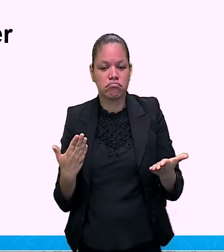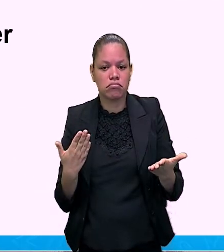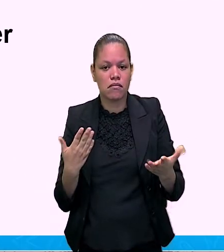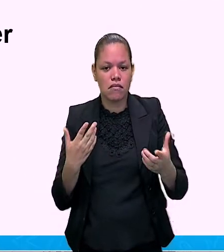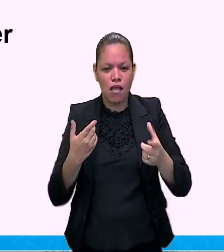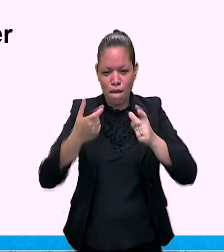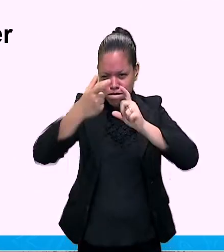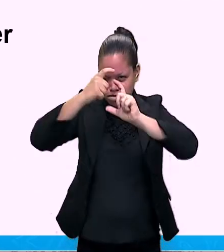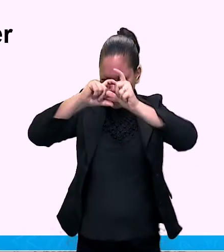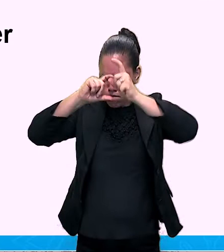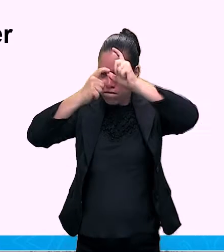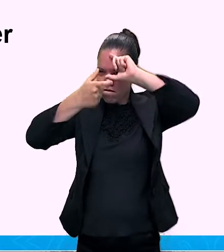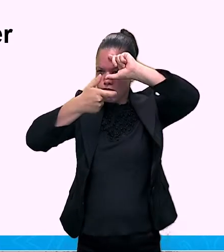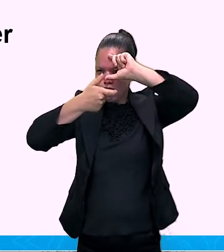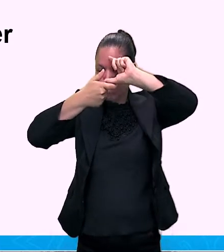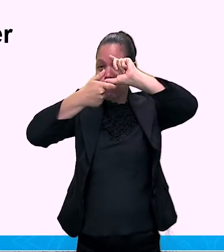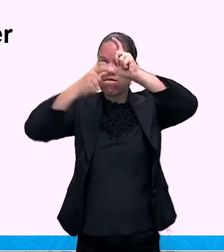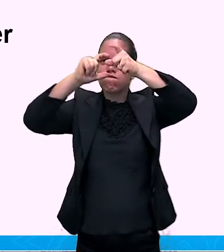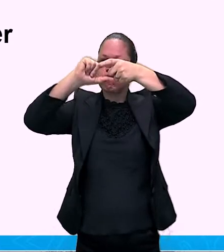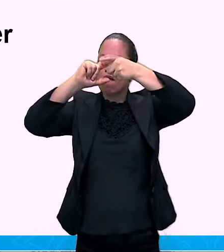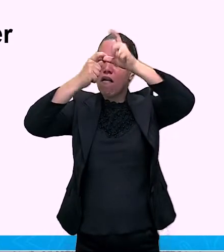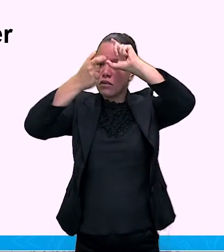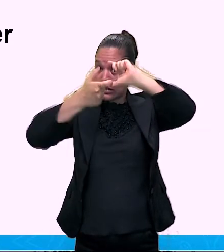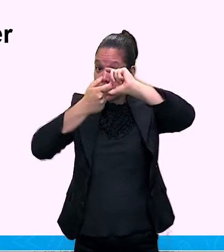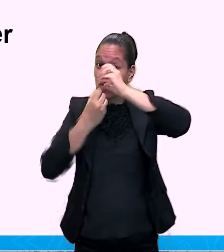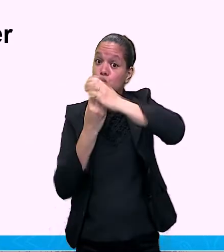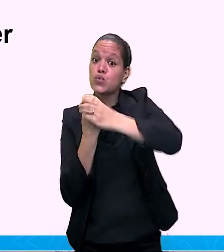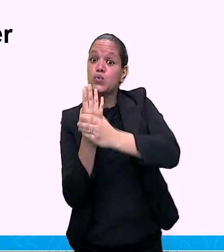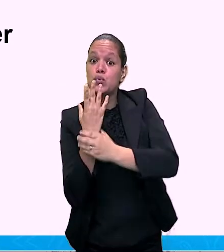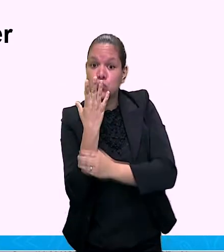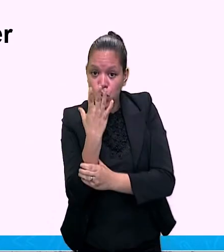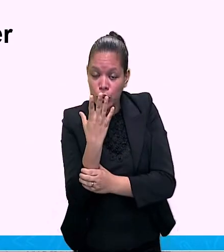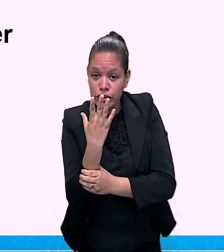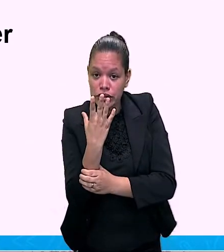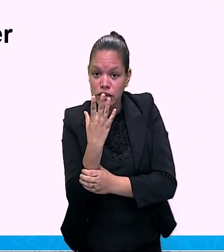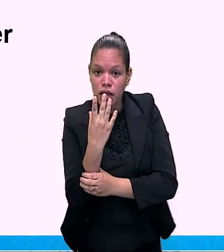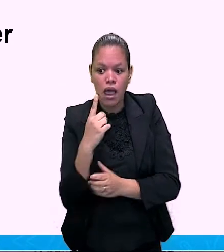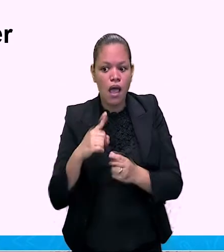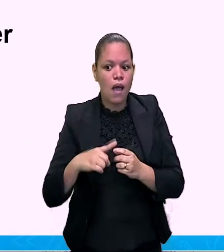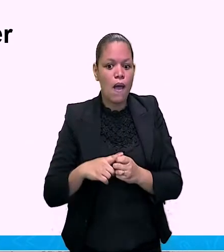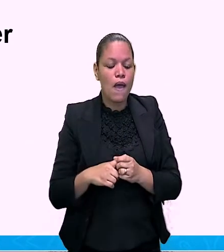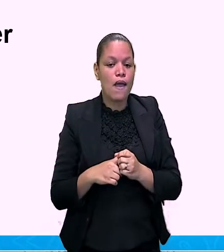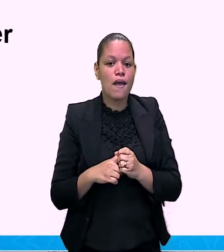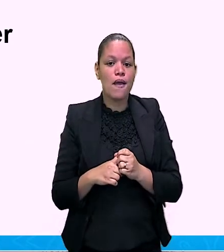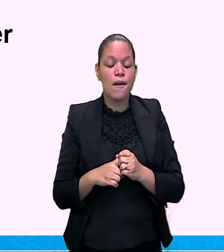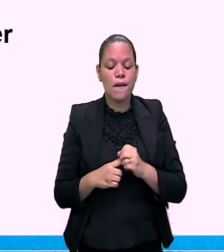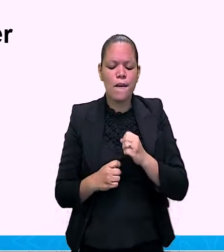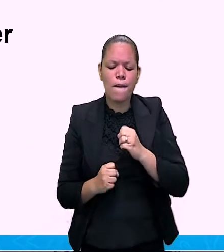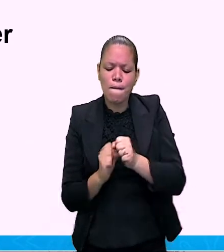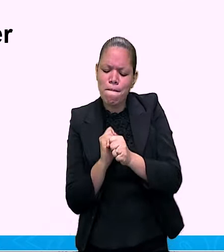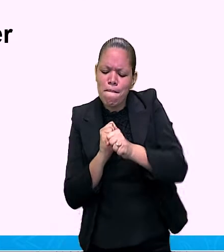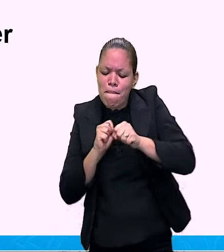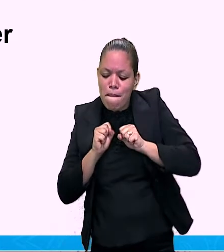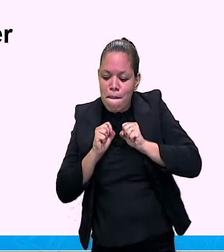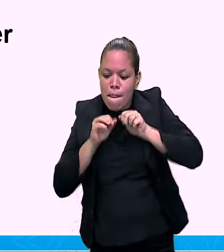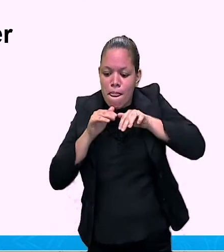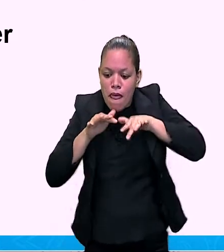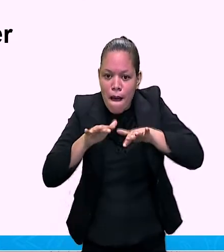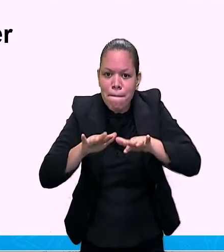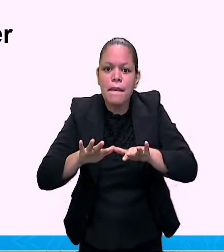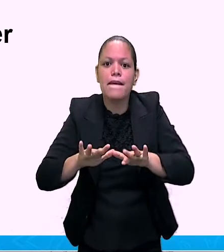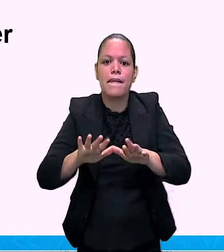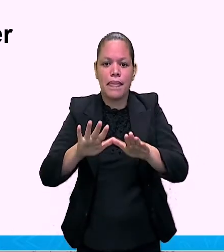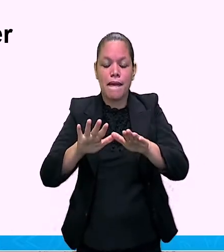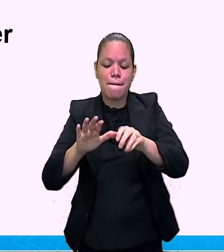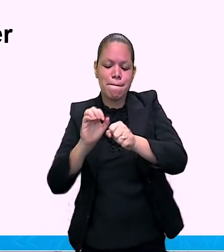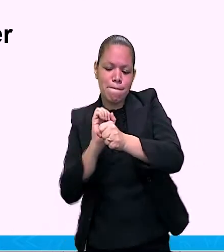que surgiu a partir da pandemia associada à Covid-19 em crianças